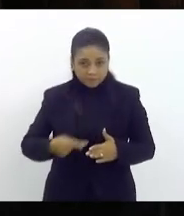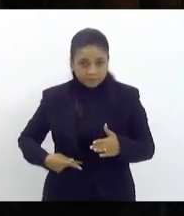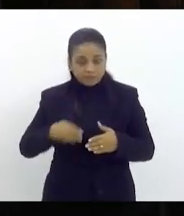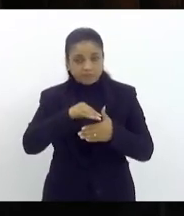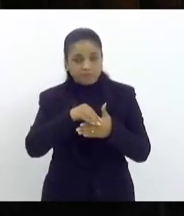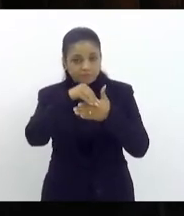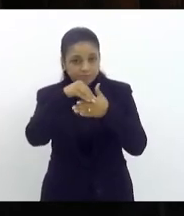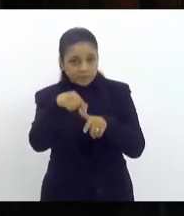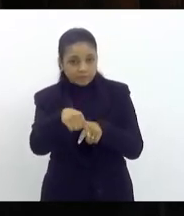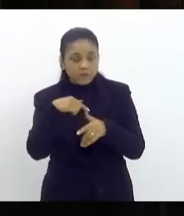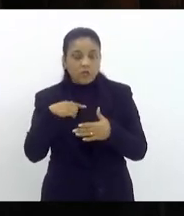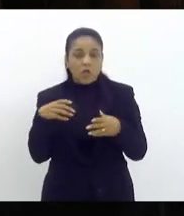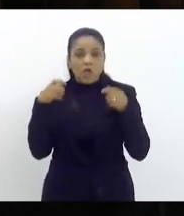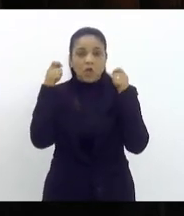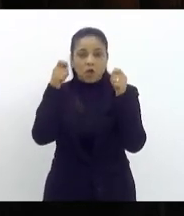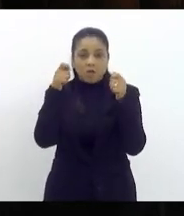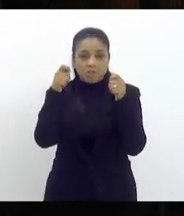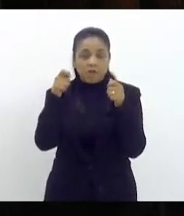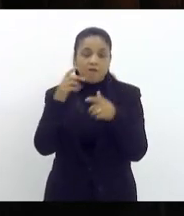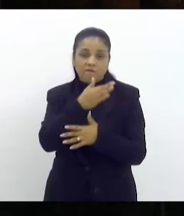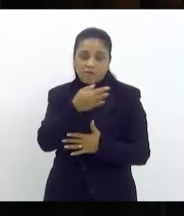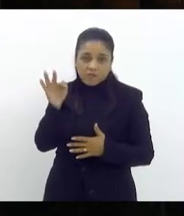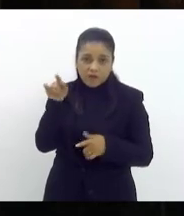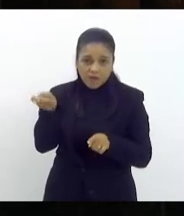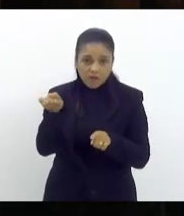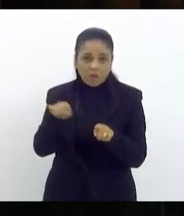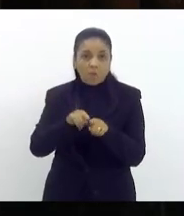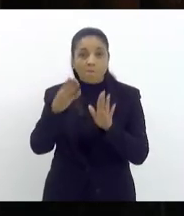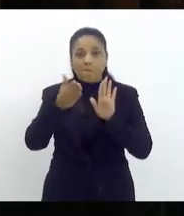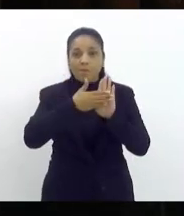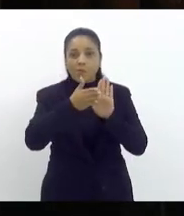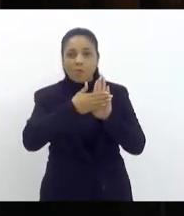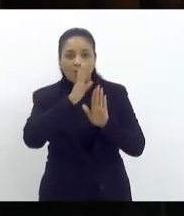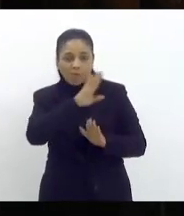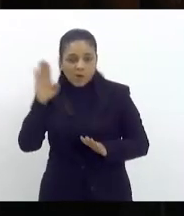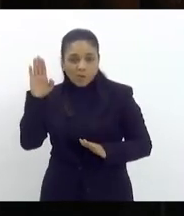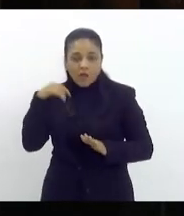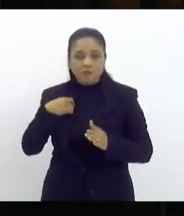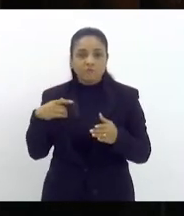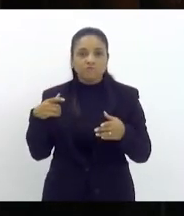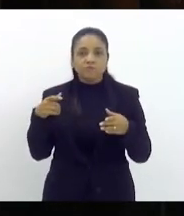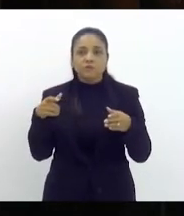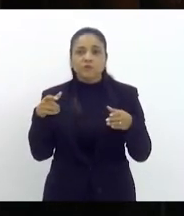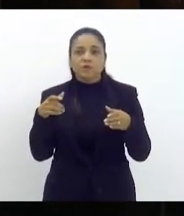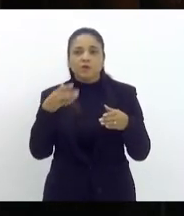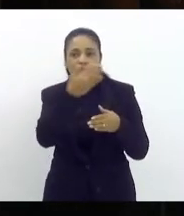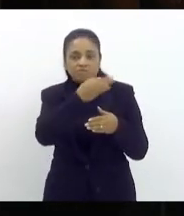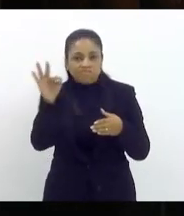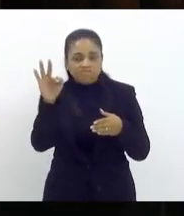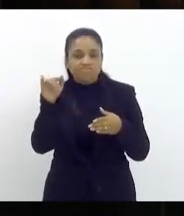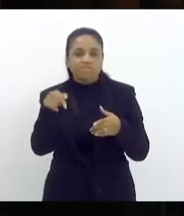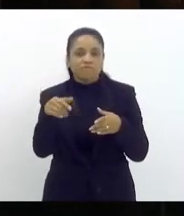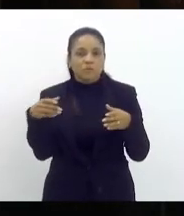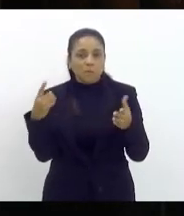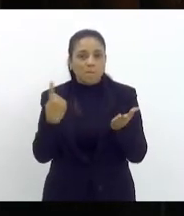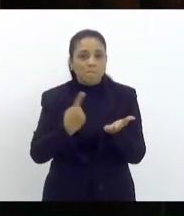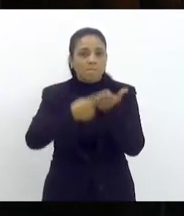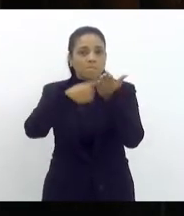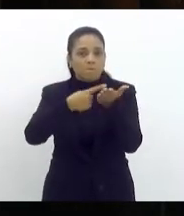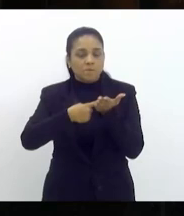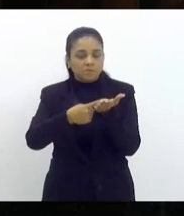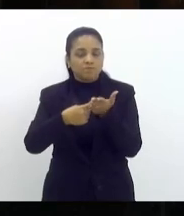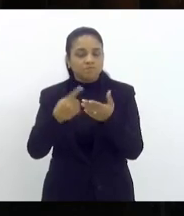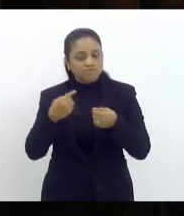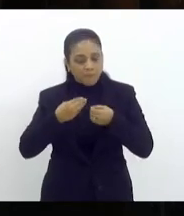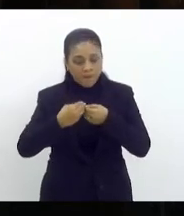a campanha federal o petista tem como uma de suas promessas recompor o pacto federativo e ampliar a interlocução com estados e